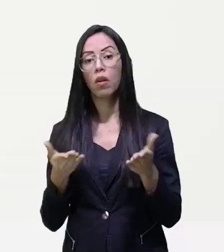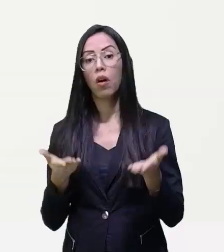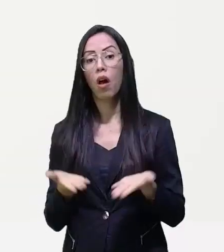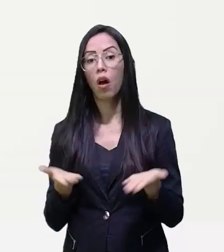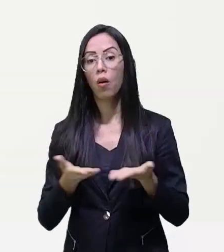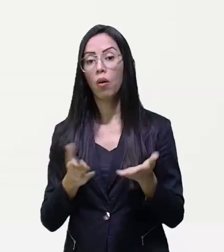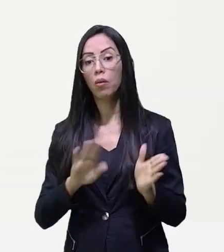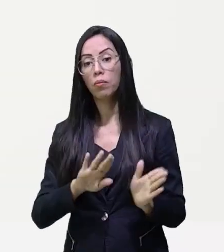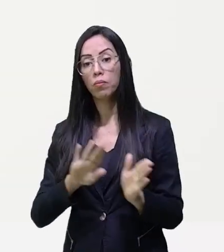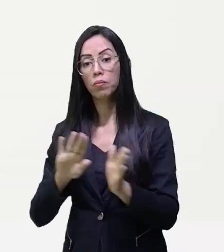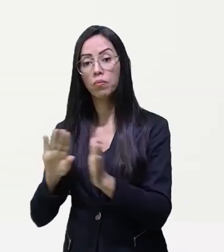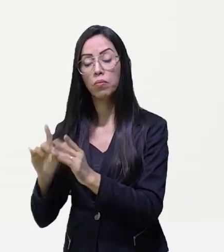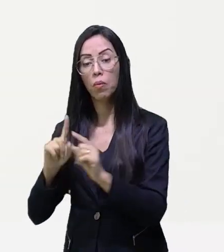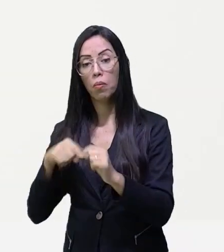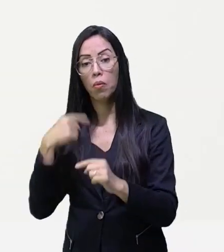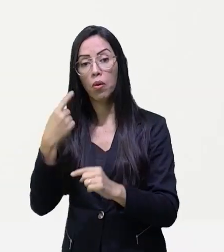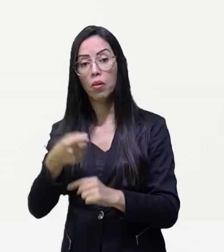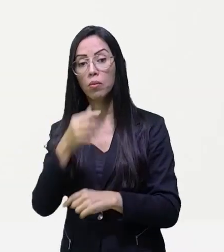exemplo.